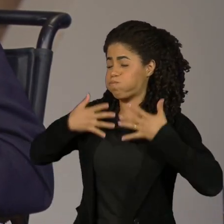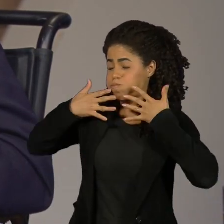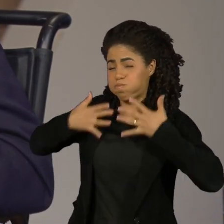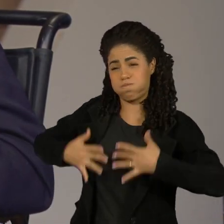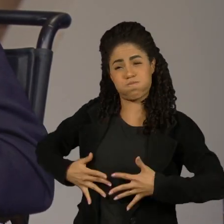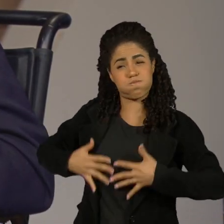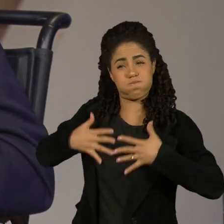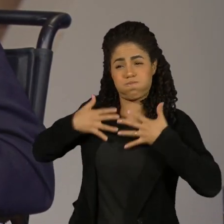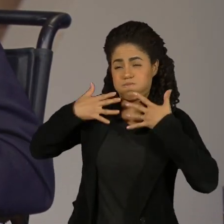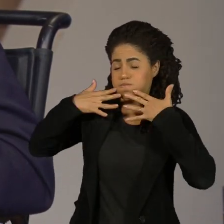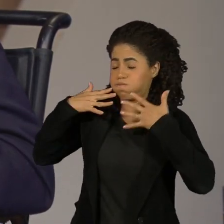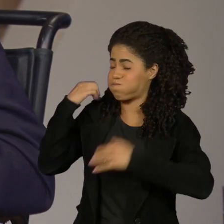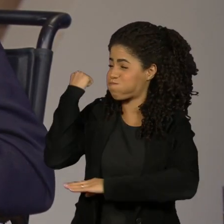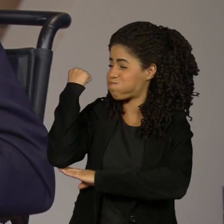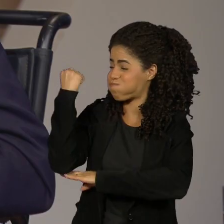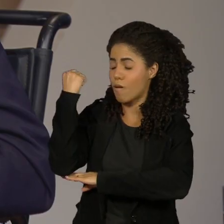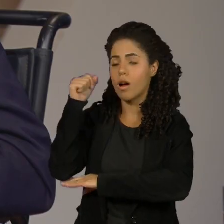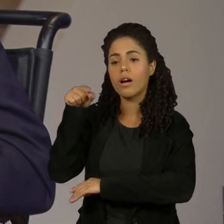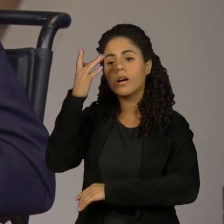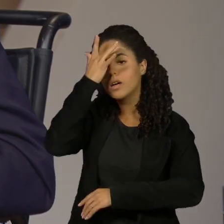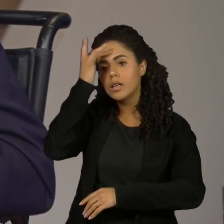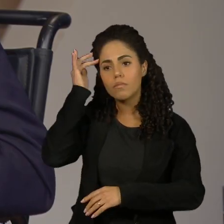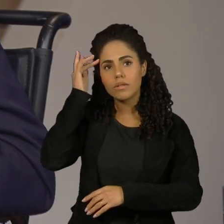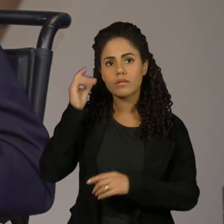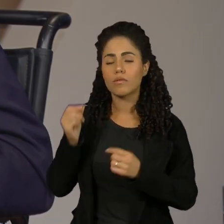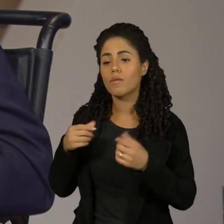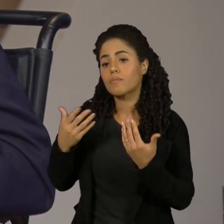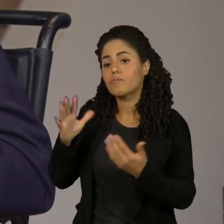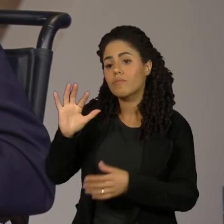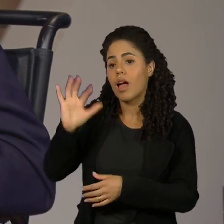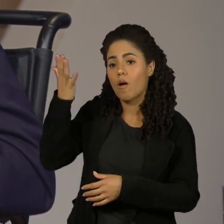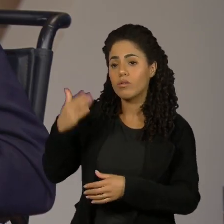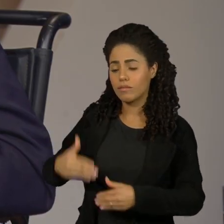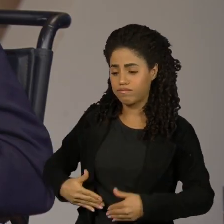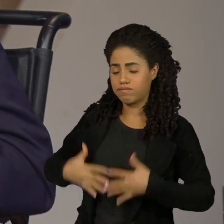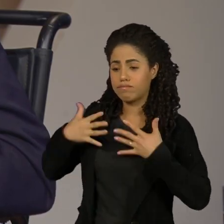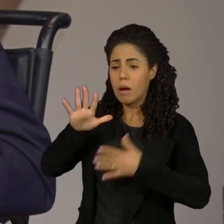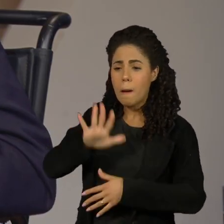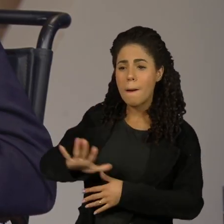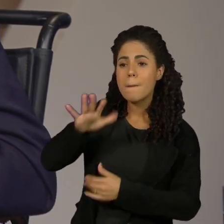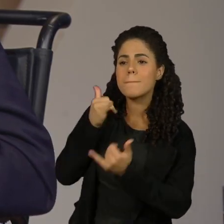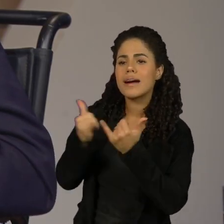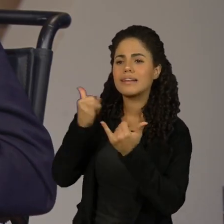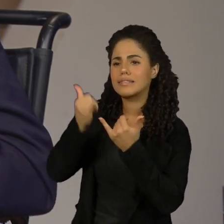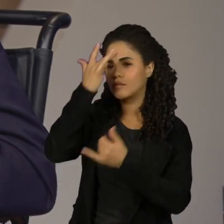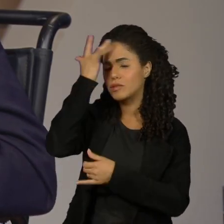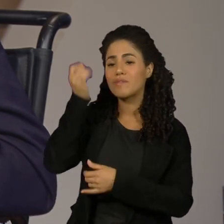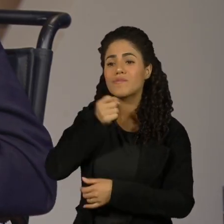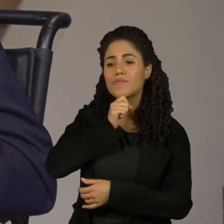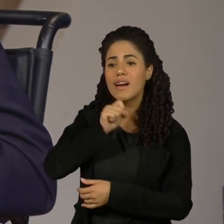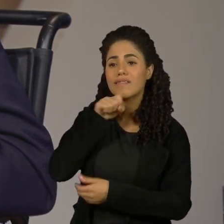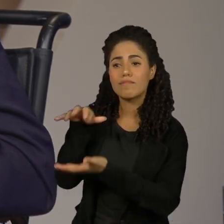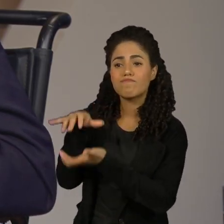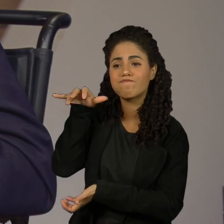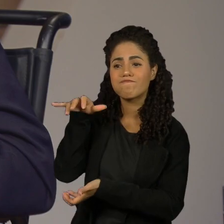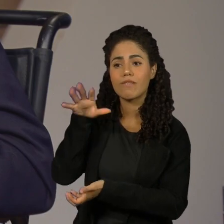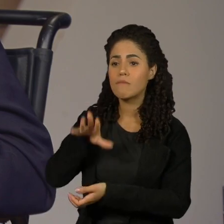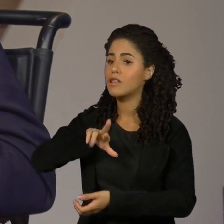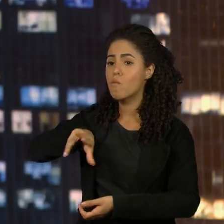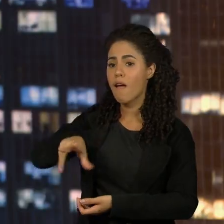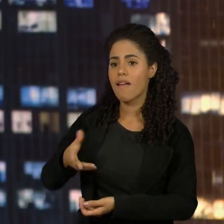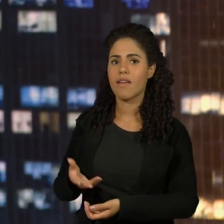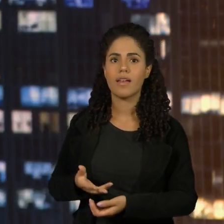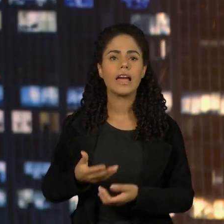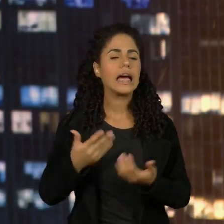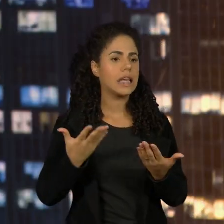E é uma inflamação que envelhece as pessoas. O americano chama isso de inflammaging, inflamação ruim, que vai envelhecer as pessoas. Então, a ideia